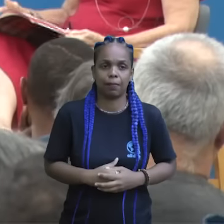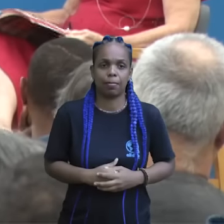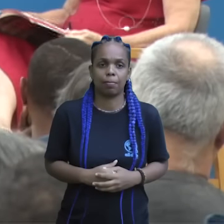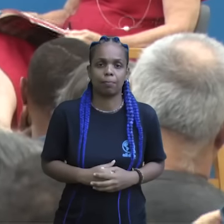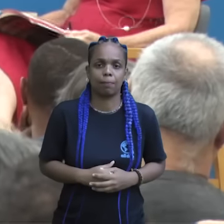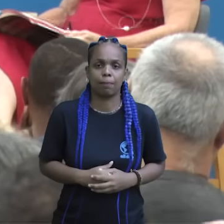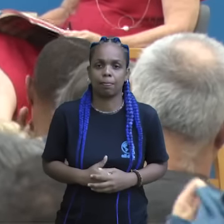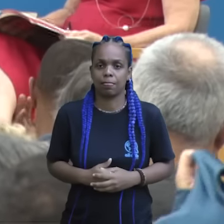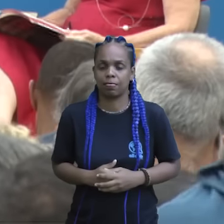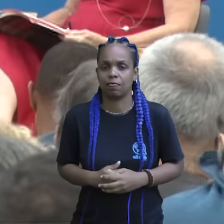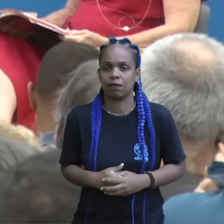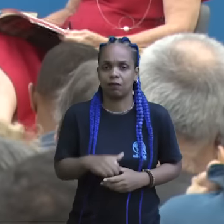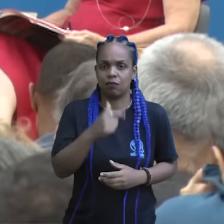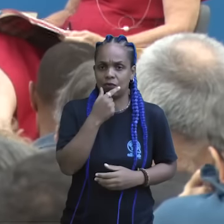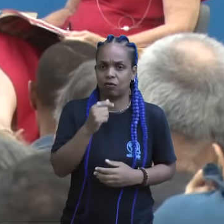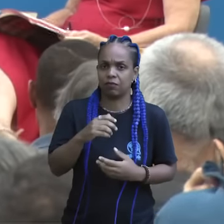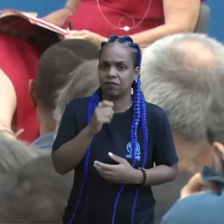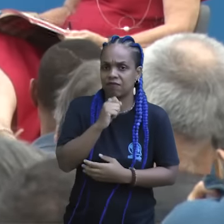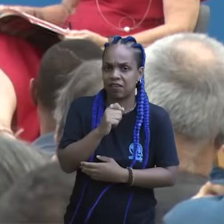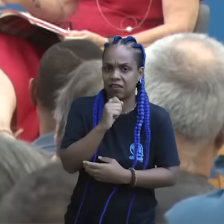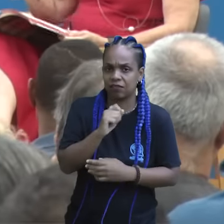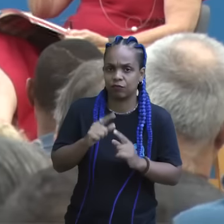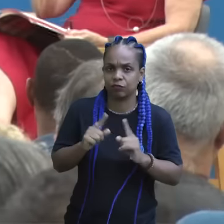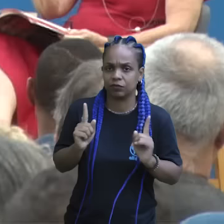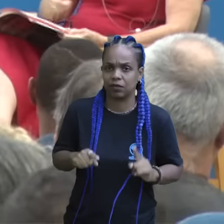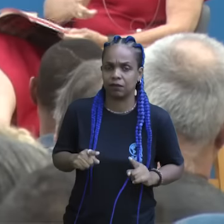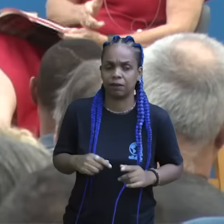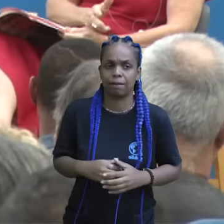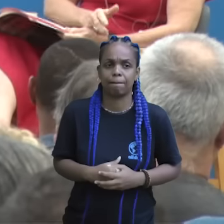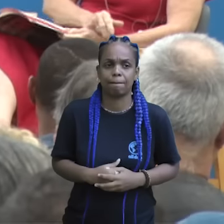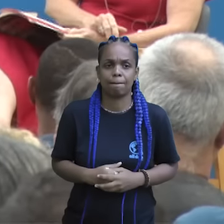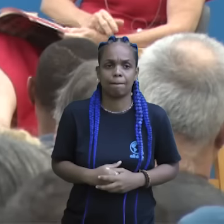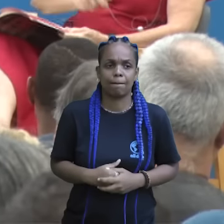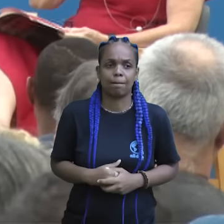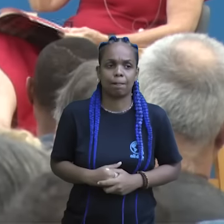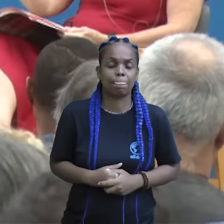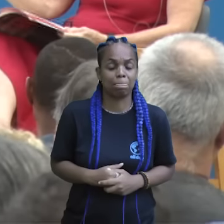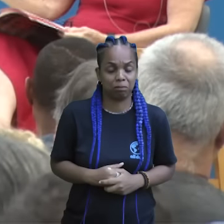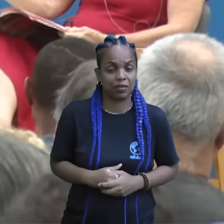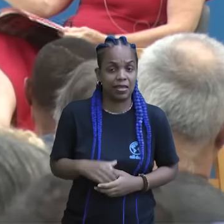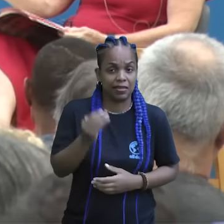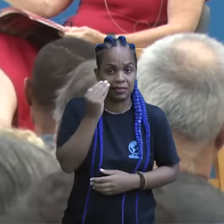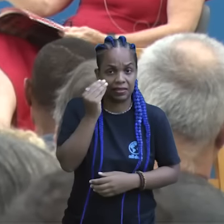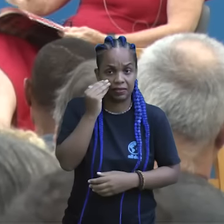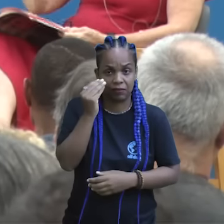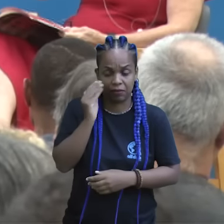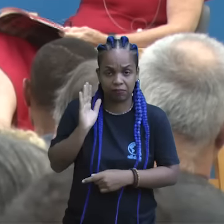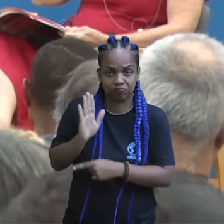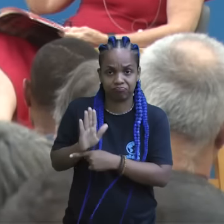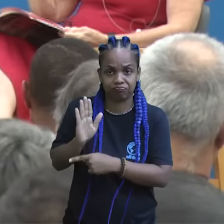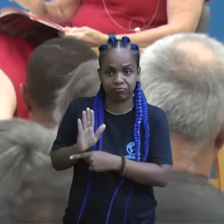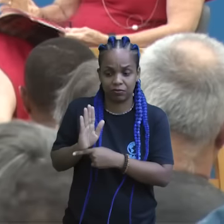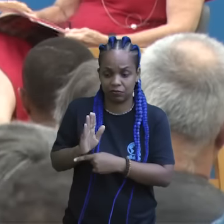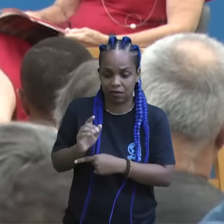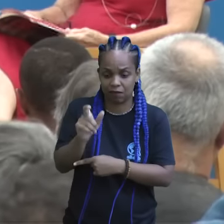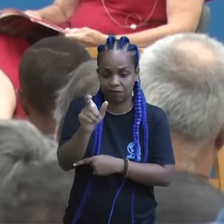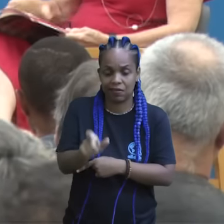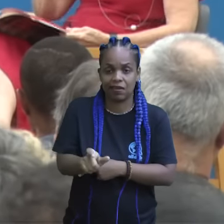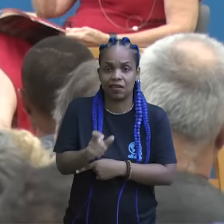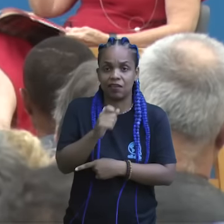tenta ajudar o velho e diz, mas, ô Felismina, bota o menino no colégio, uma dessas